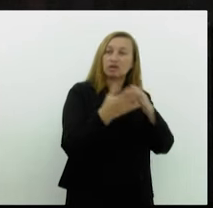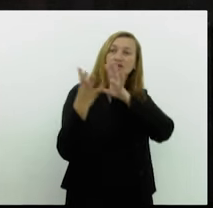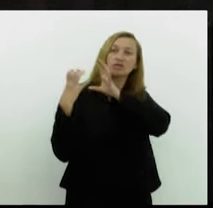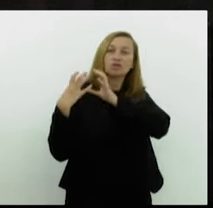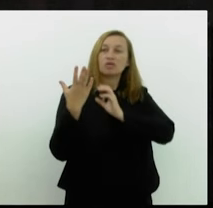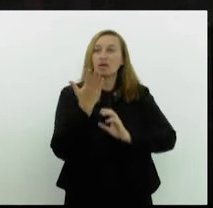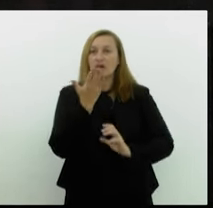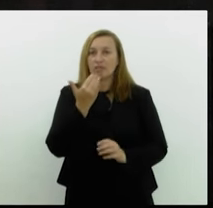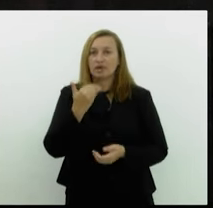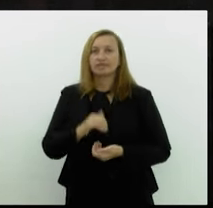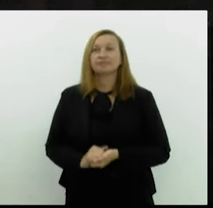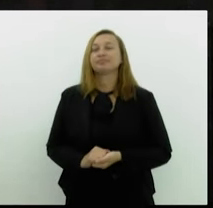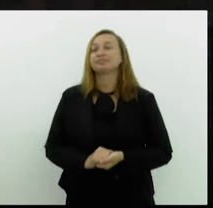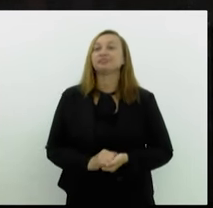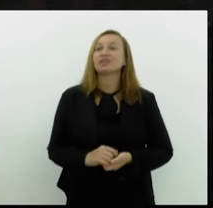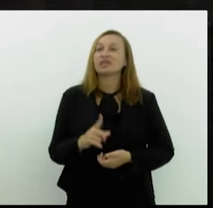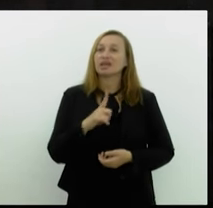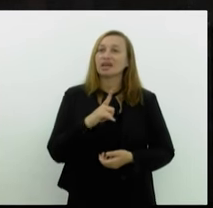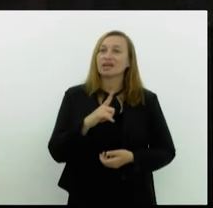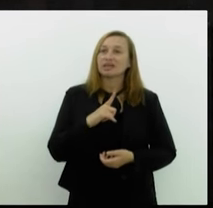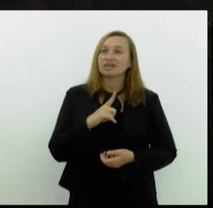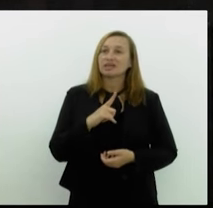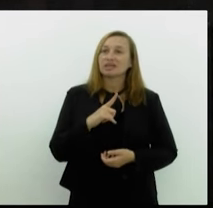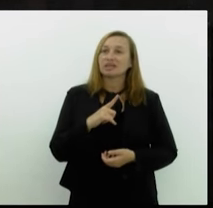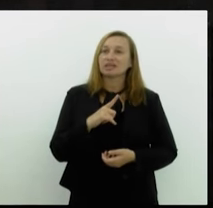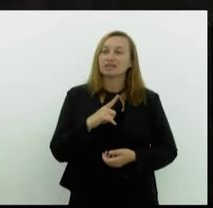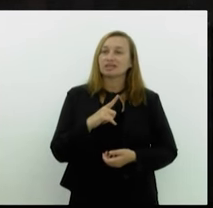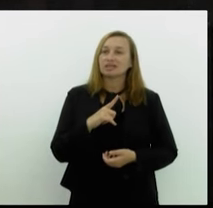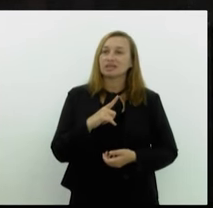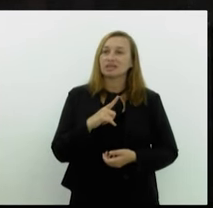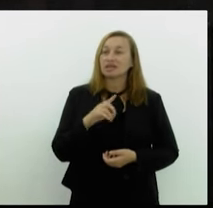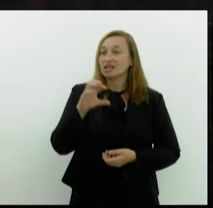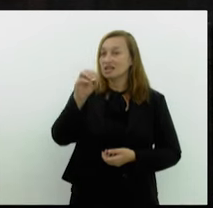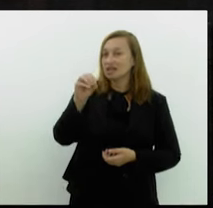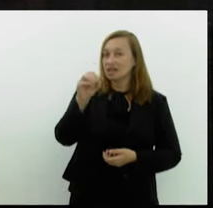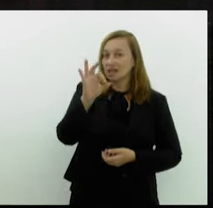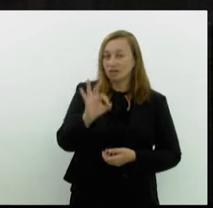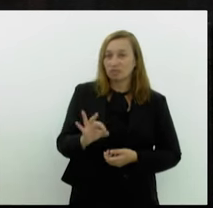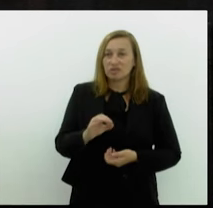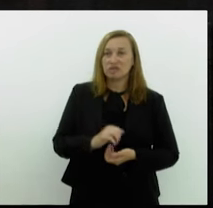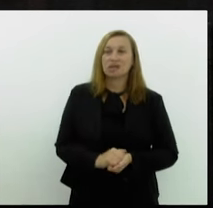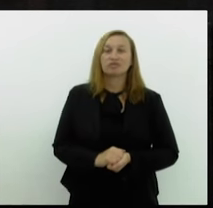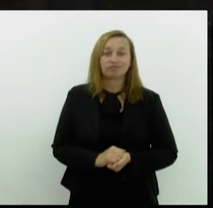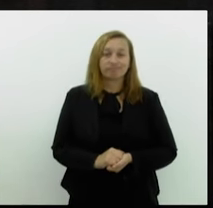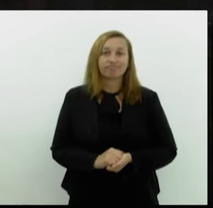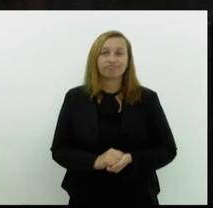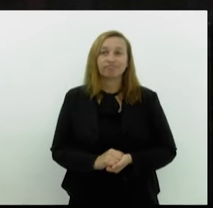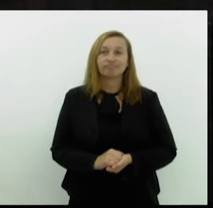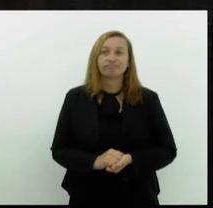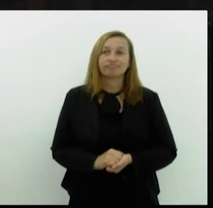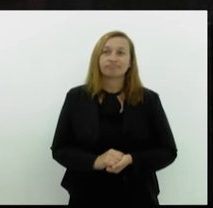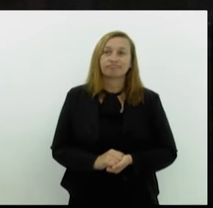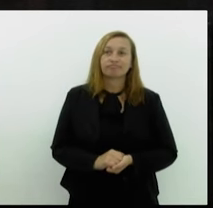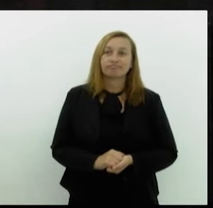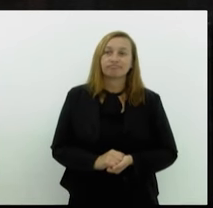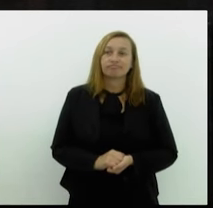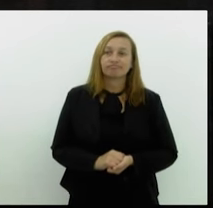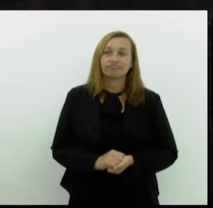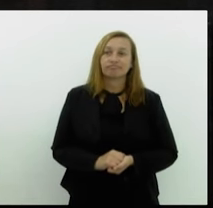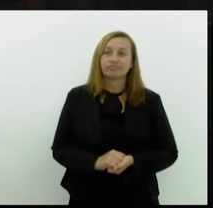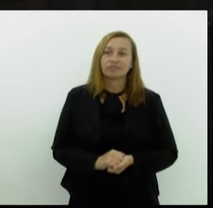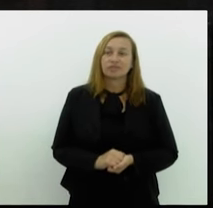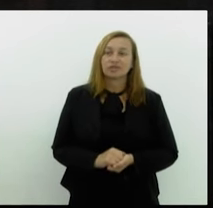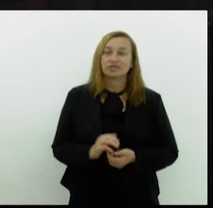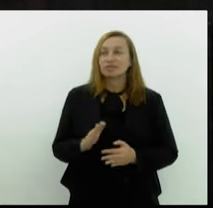via de consequência, terá alíquota zero. E se tem alíquota zero, não está nem tá fora